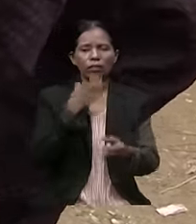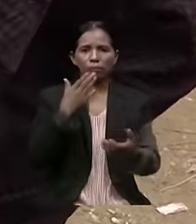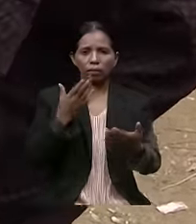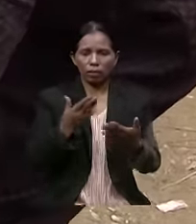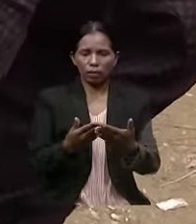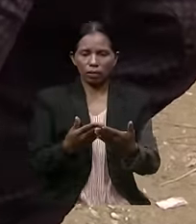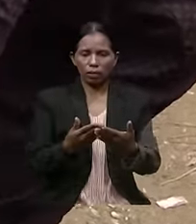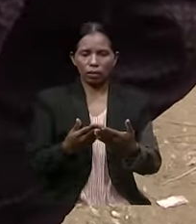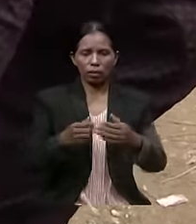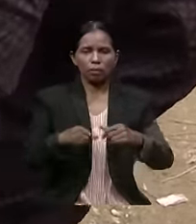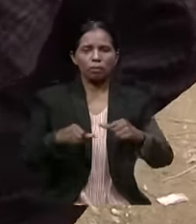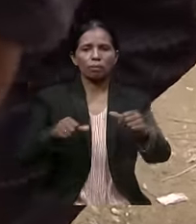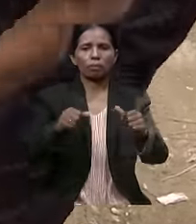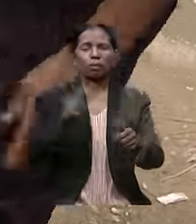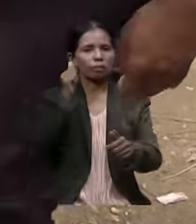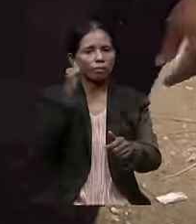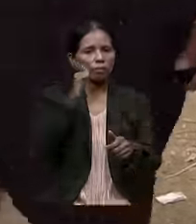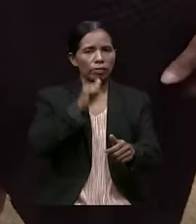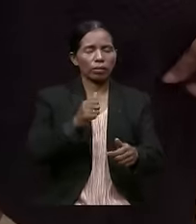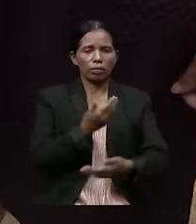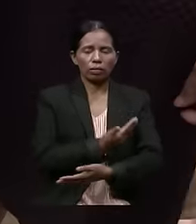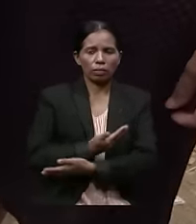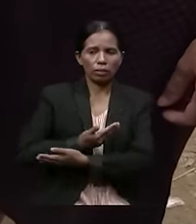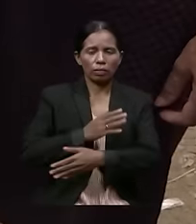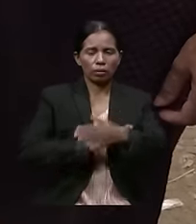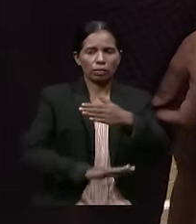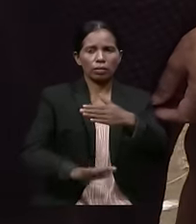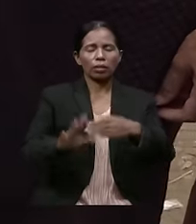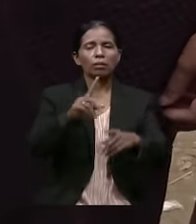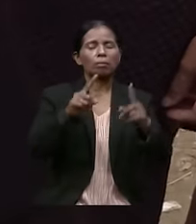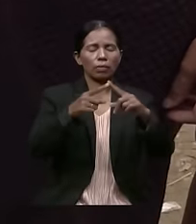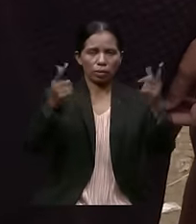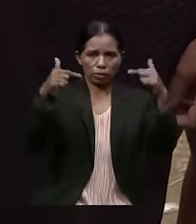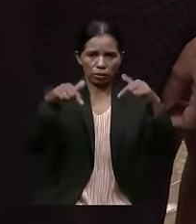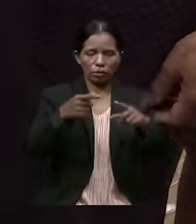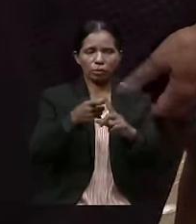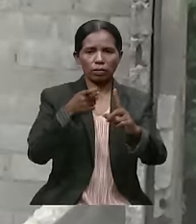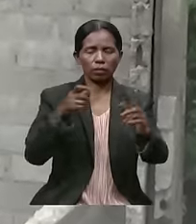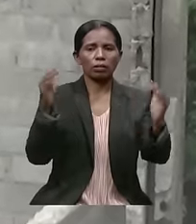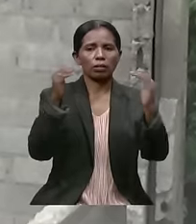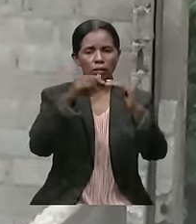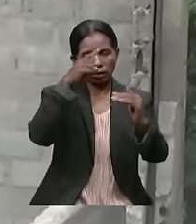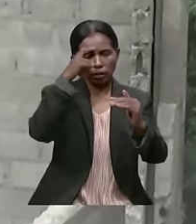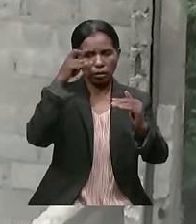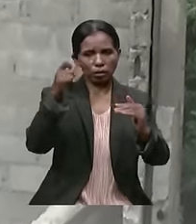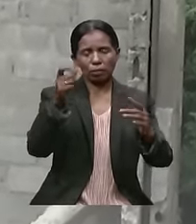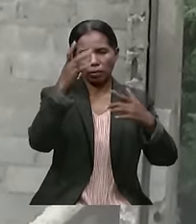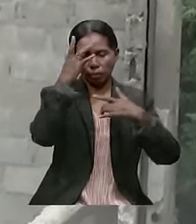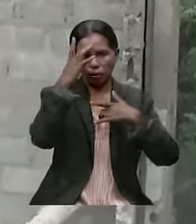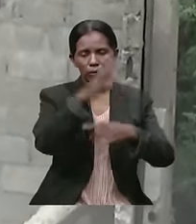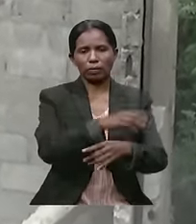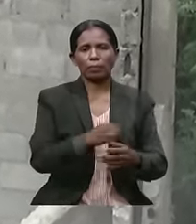ne acontece, ba inam fetum esmeralda neve foi em partos, mas bem tem que rela e revizinho nia uma, tamba sofremos despejo